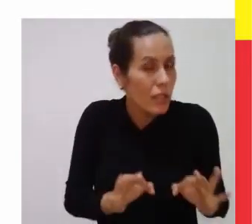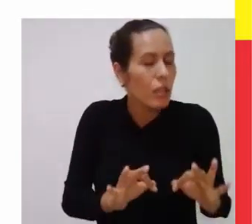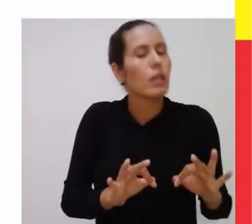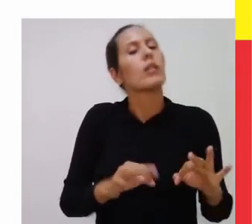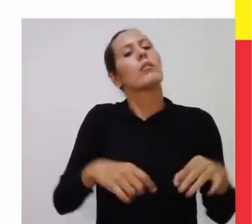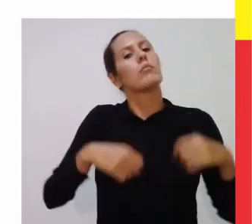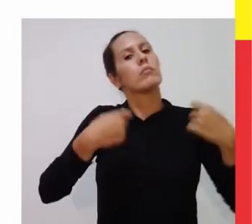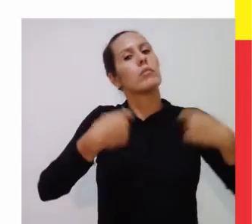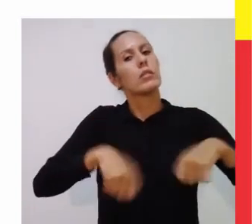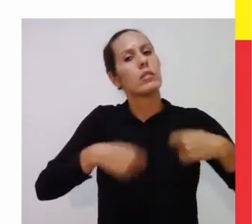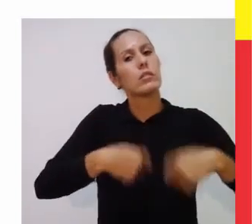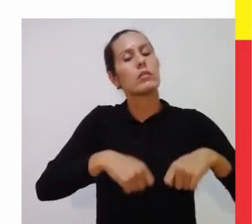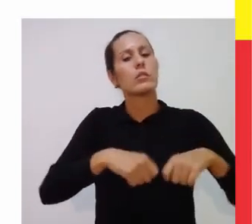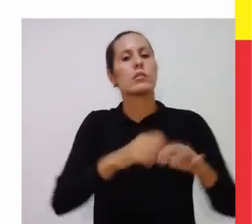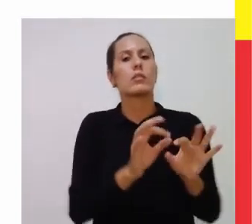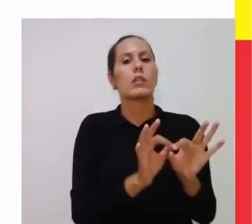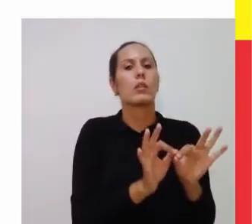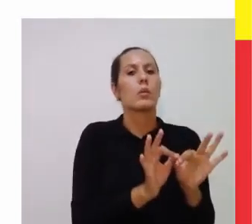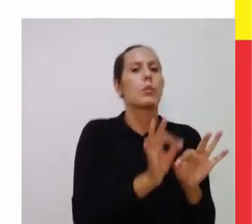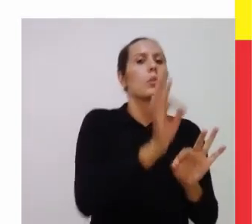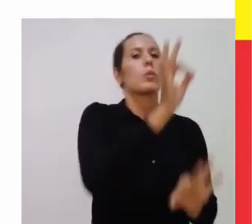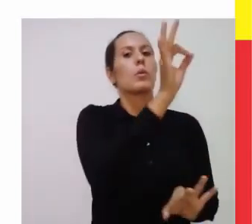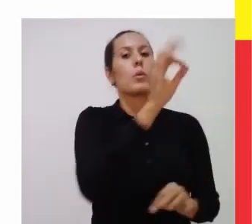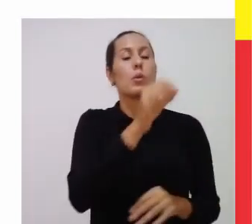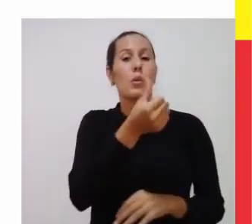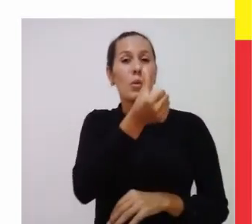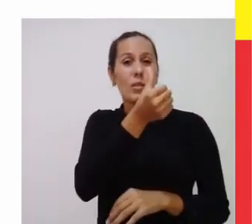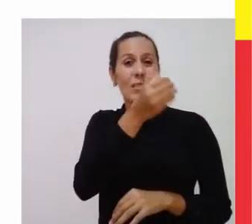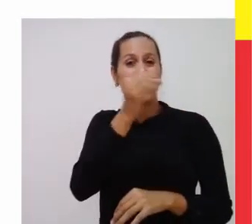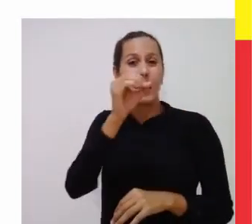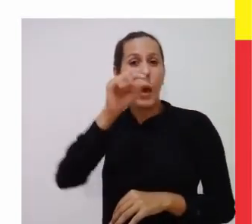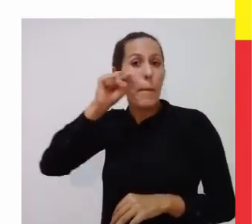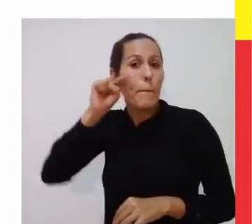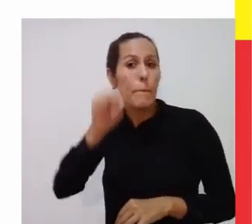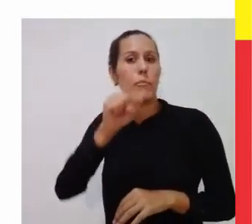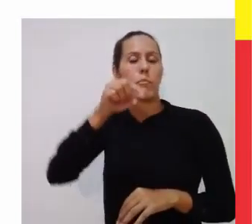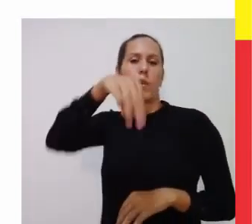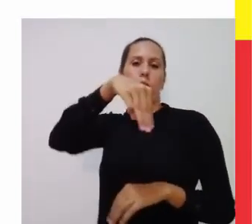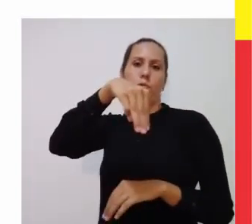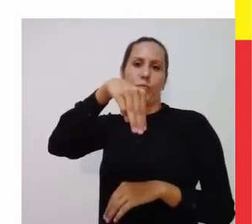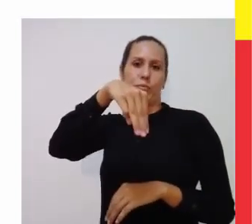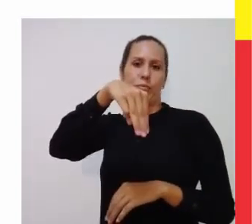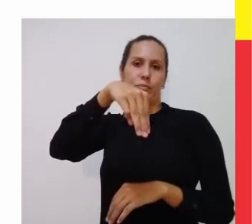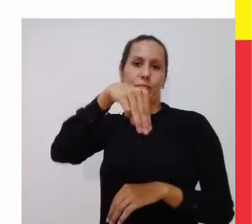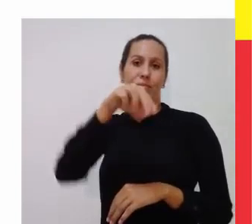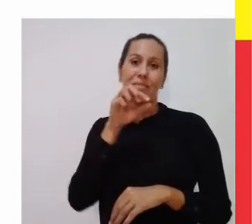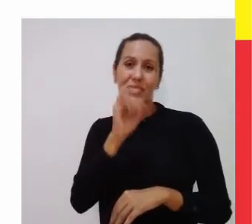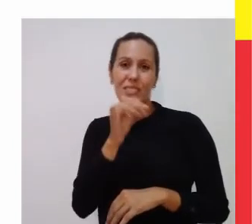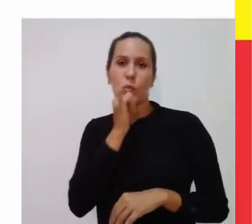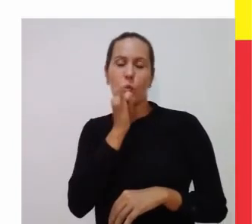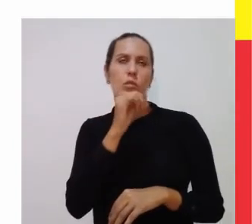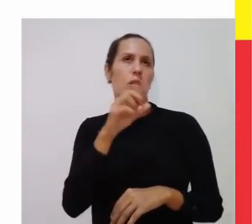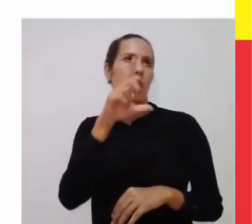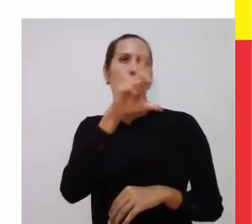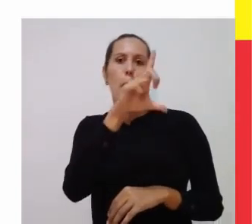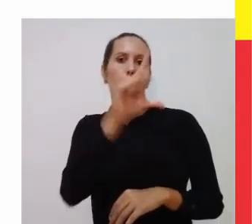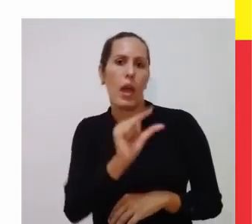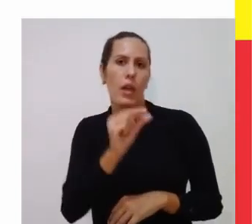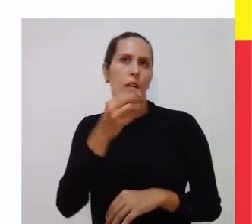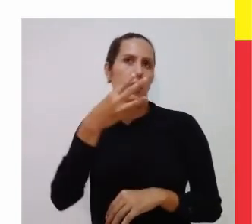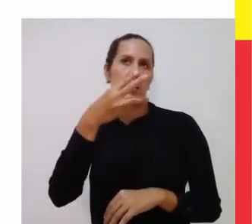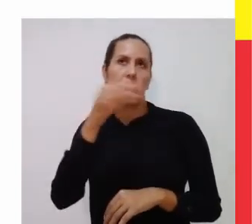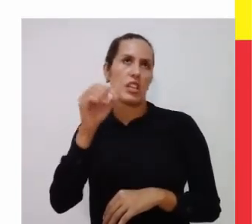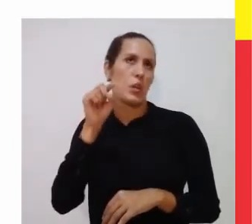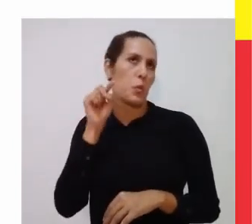montanha, certo? Ela vai ter que ter um grau de até 600 mil metros. Tá? Então, se tiver um planalto com